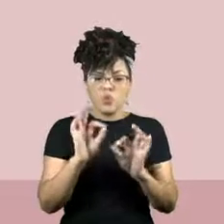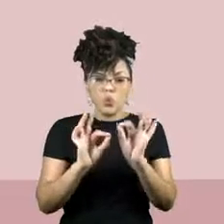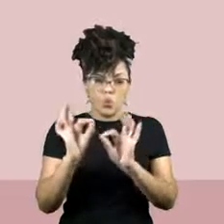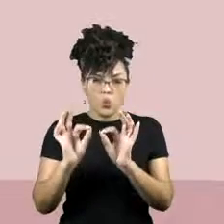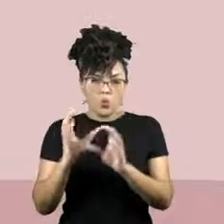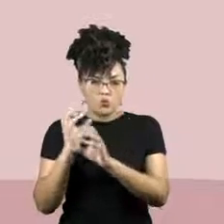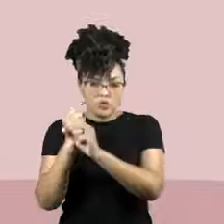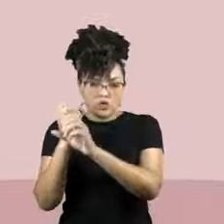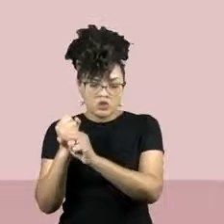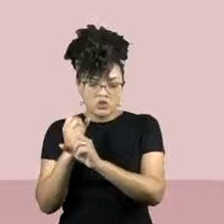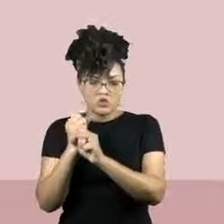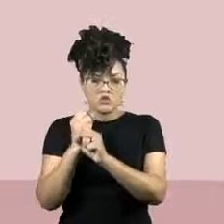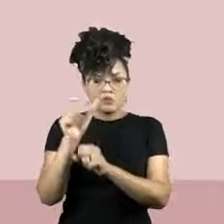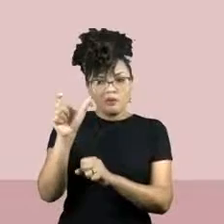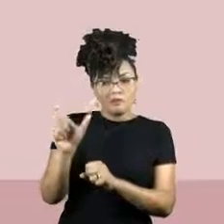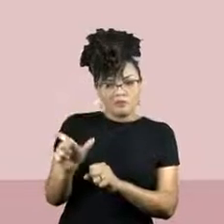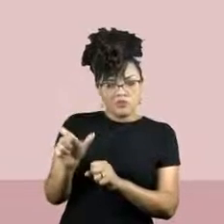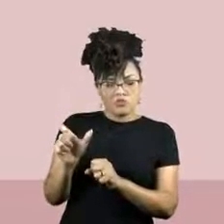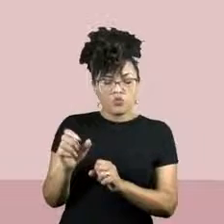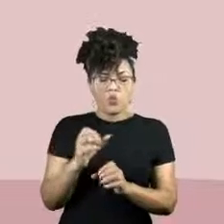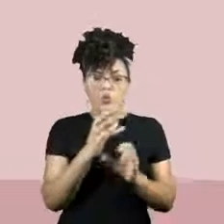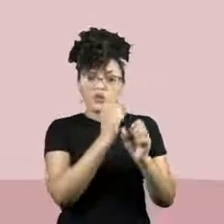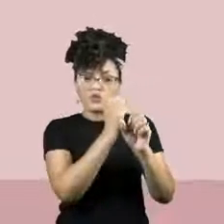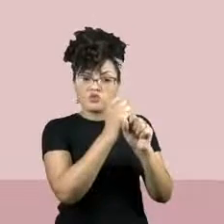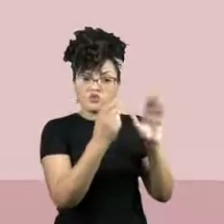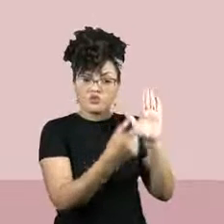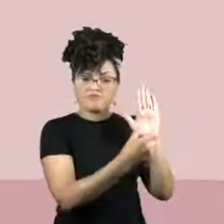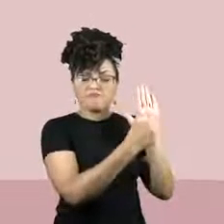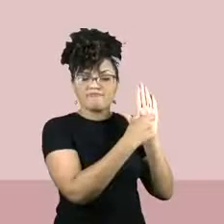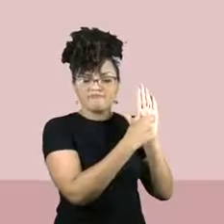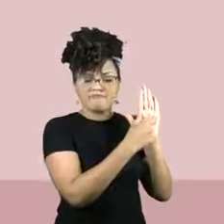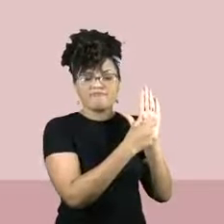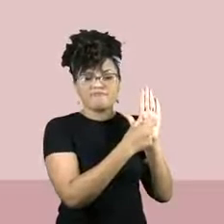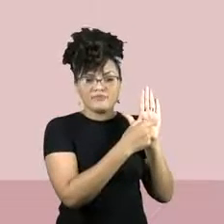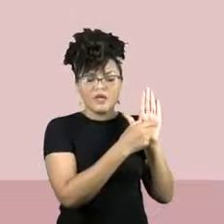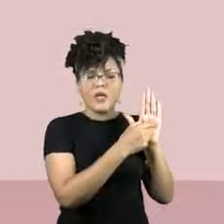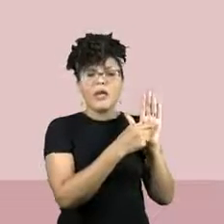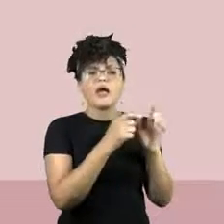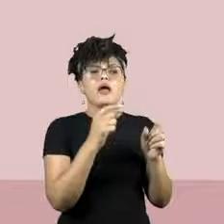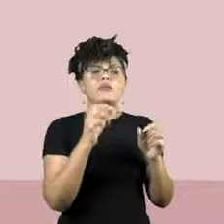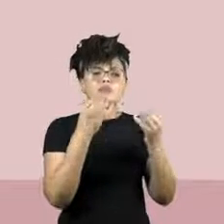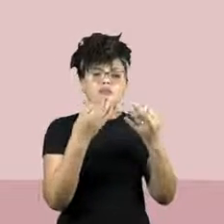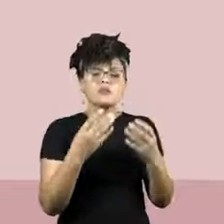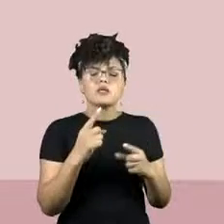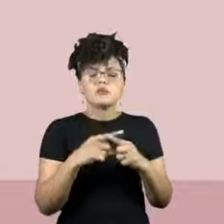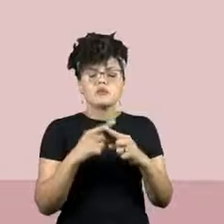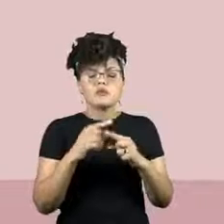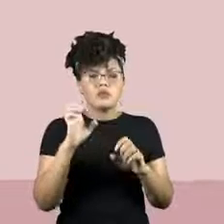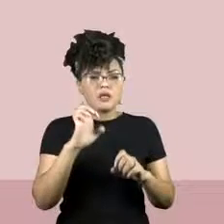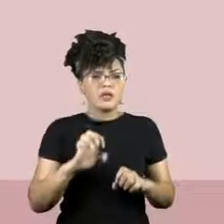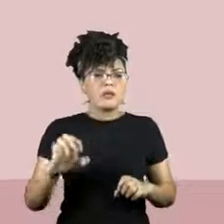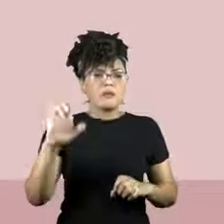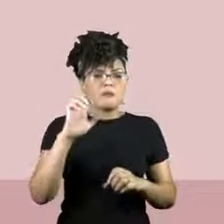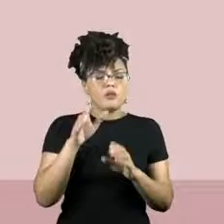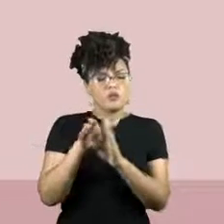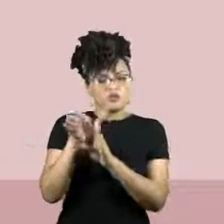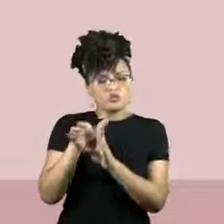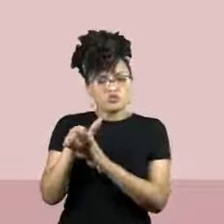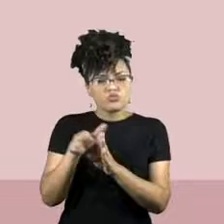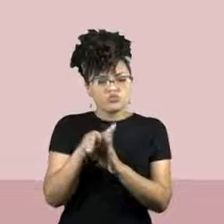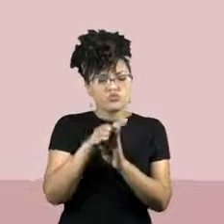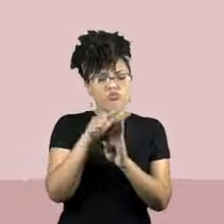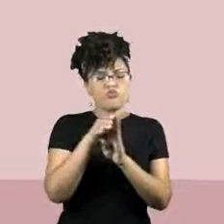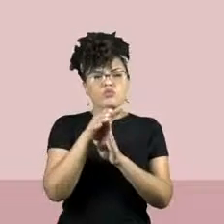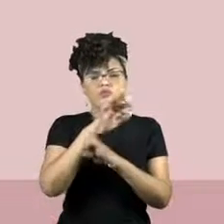né, e que explica, muitas vezes, o porquê que muitas empresas de consultoria, que muitas empresas,